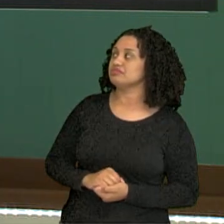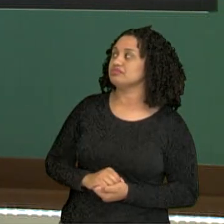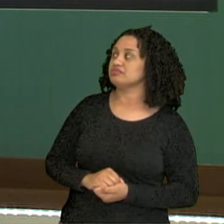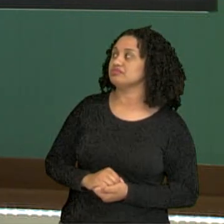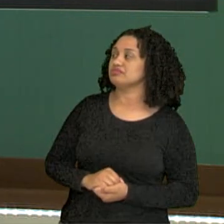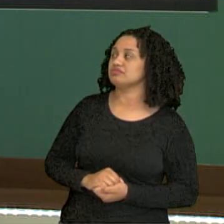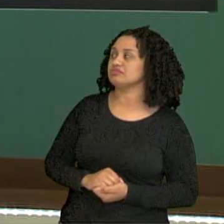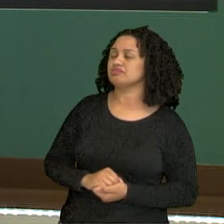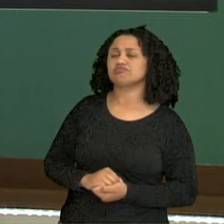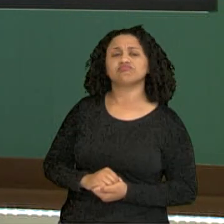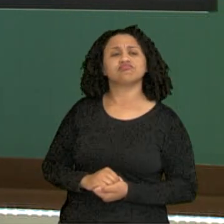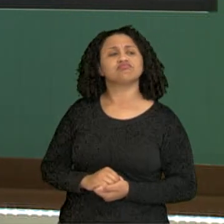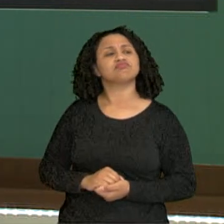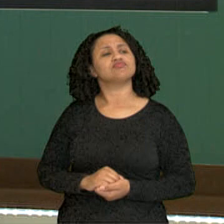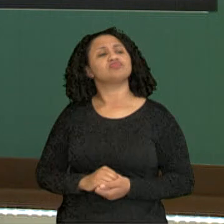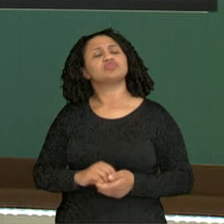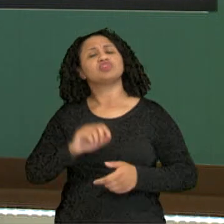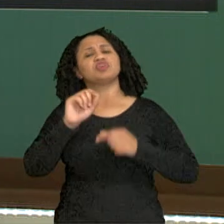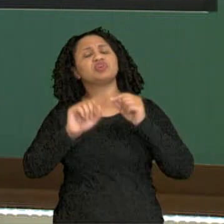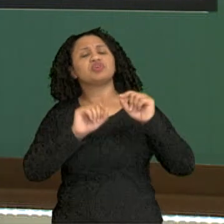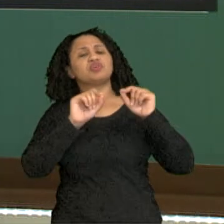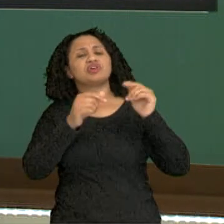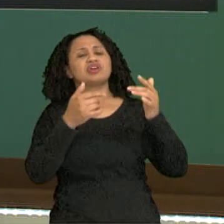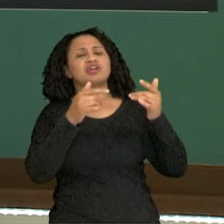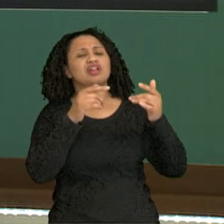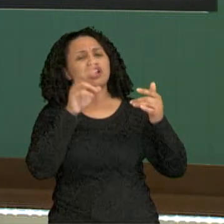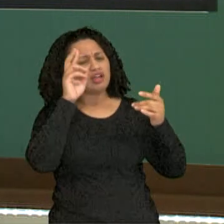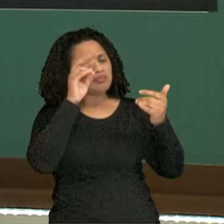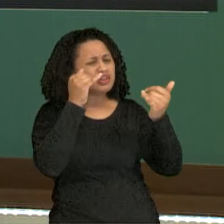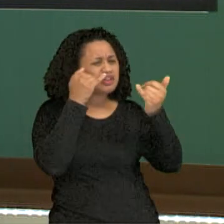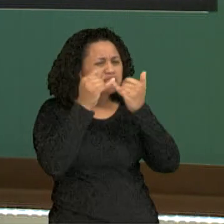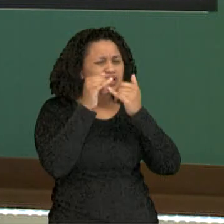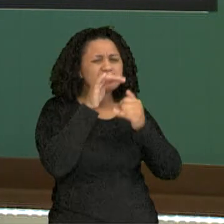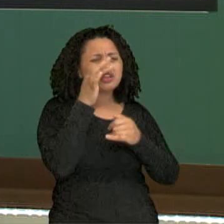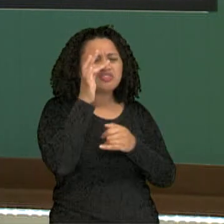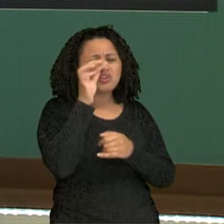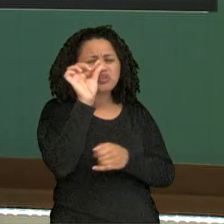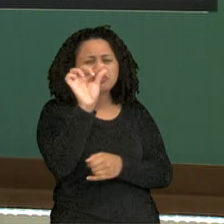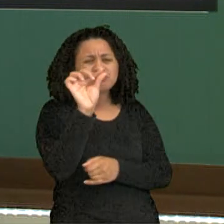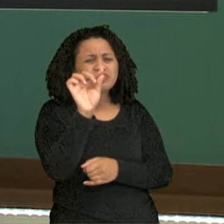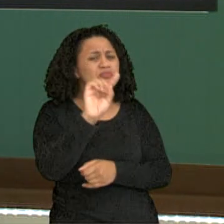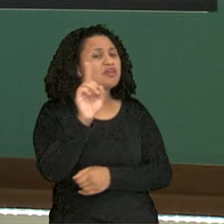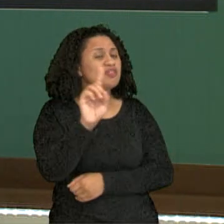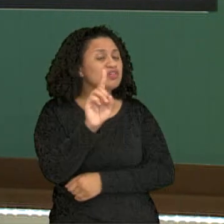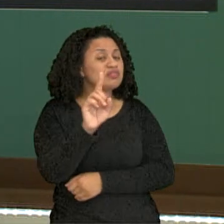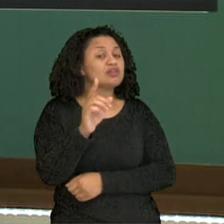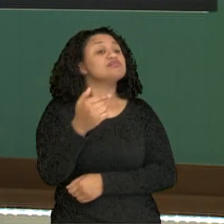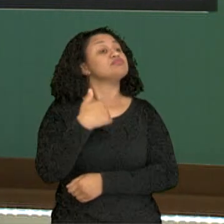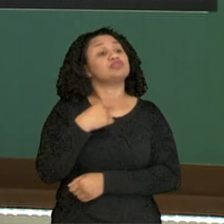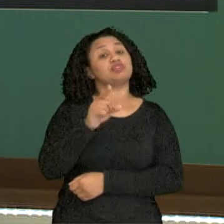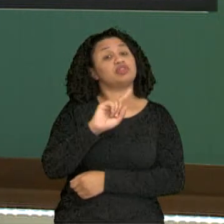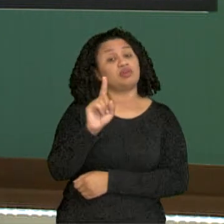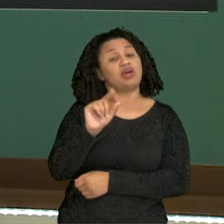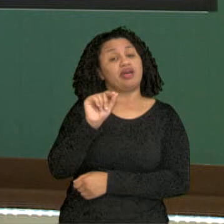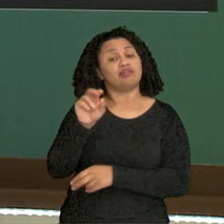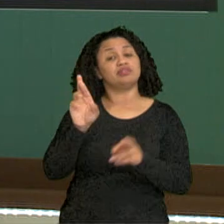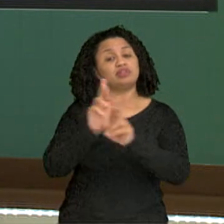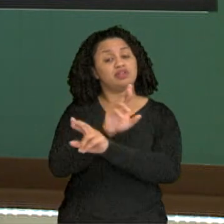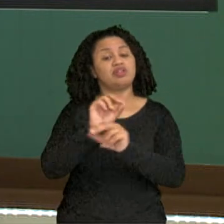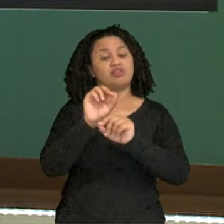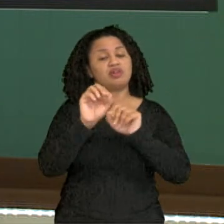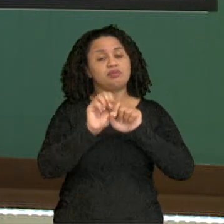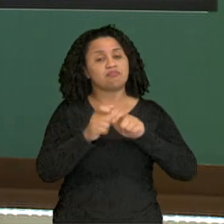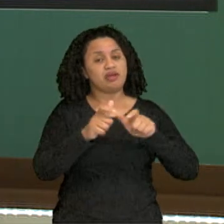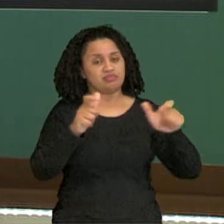E aquela superior, Fabiano, que parecia uma florzinha, mas você disse que não é. Não é mesmo. Ela está associada à